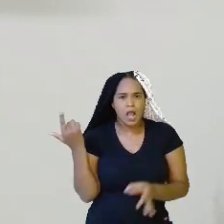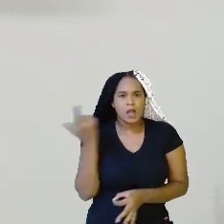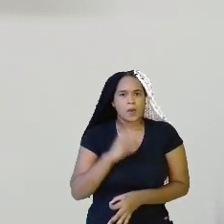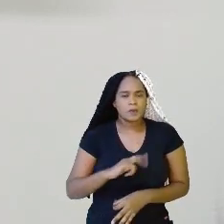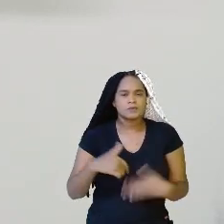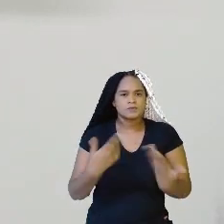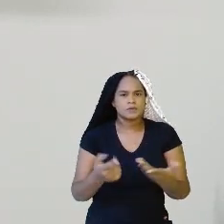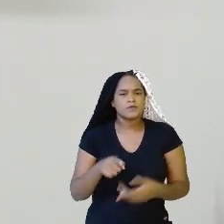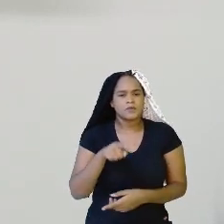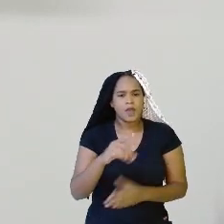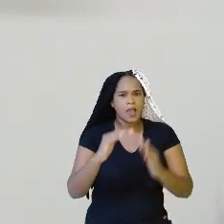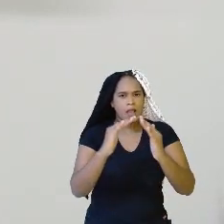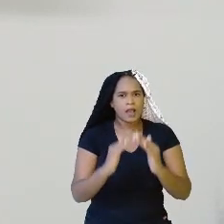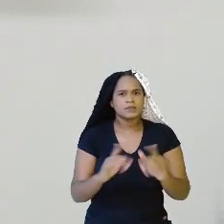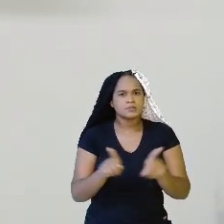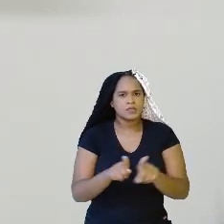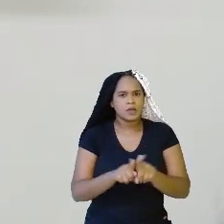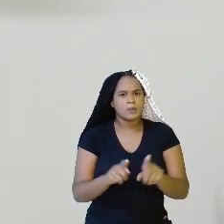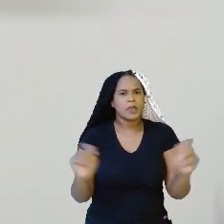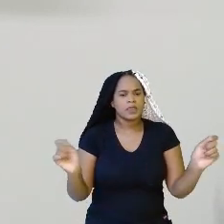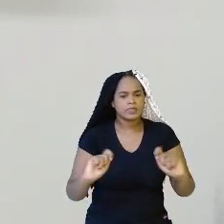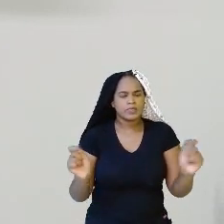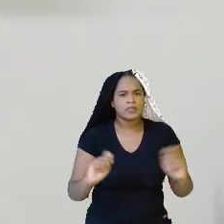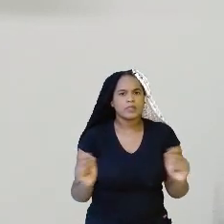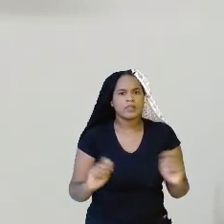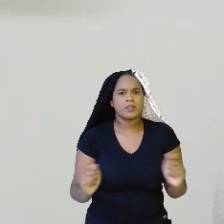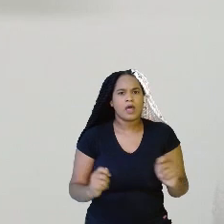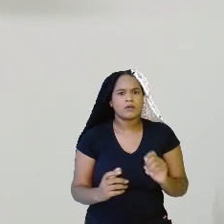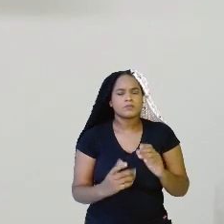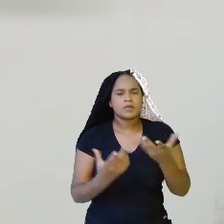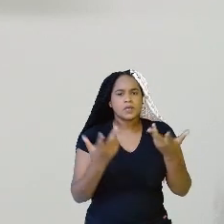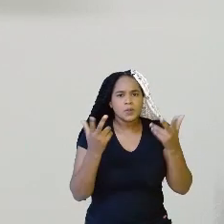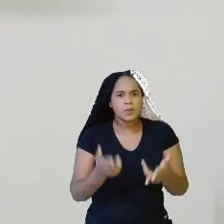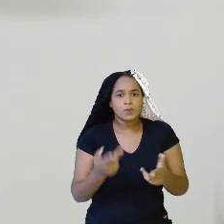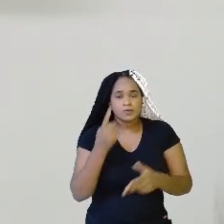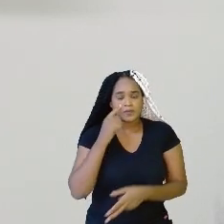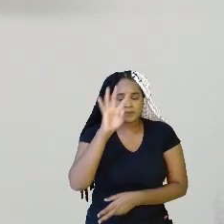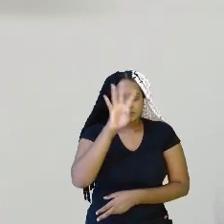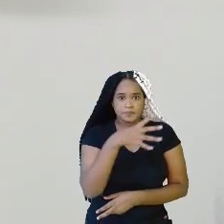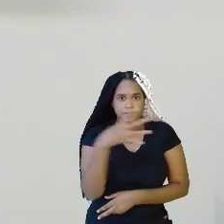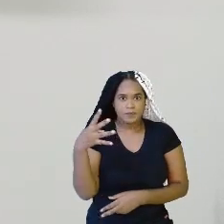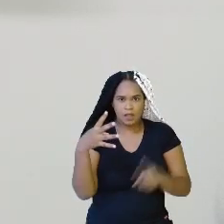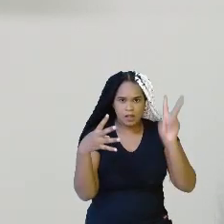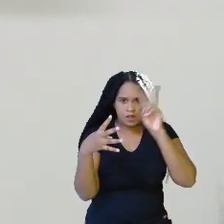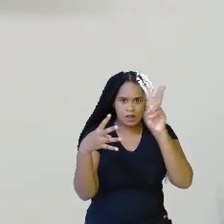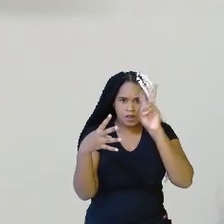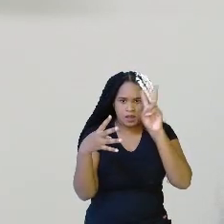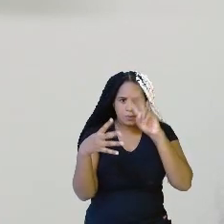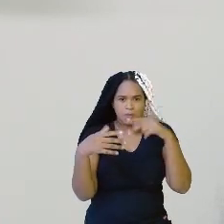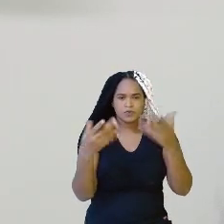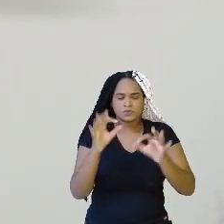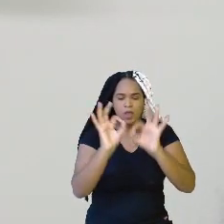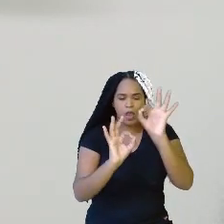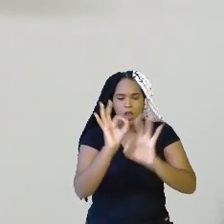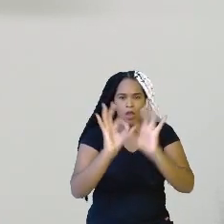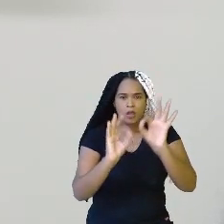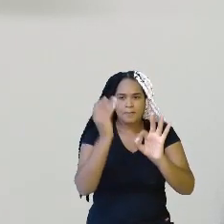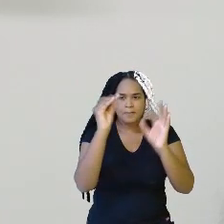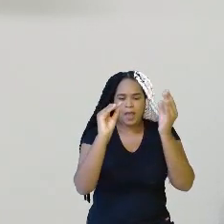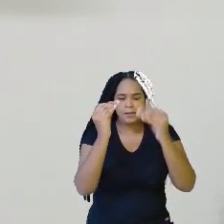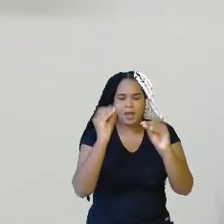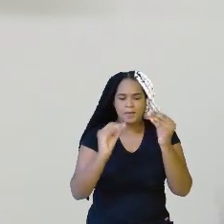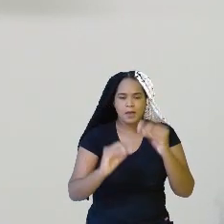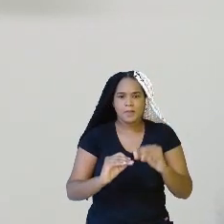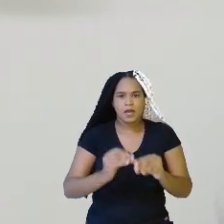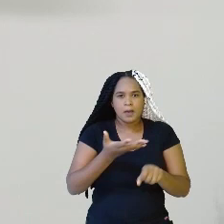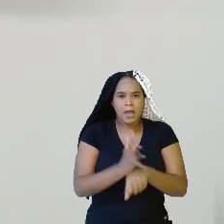em casa pode fazer isso tranquilamente. Lembra do quadro de valor e lugar? É só você montar ele